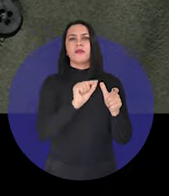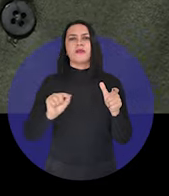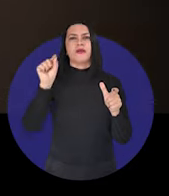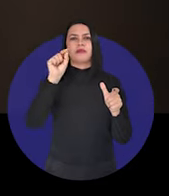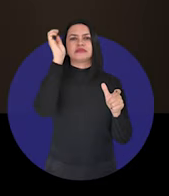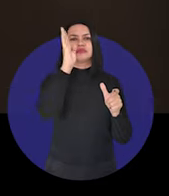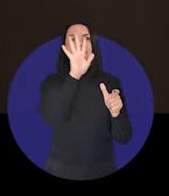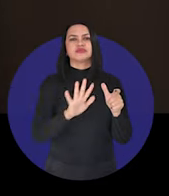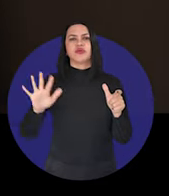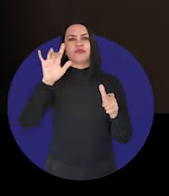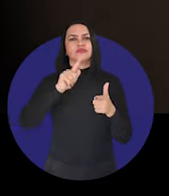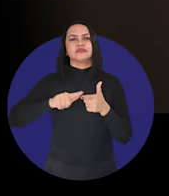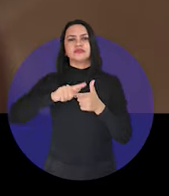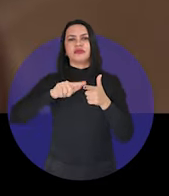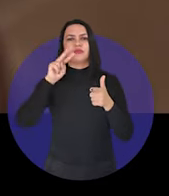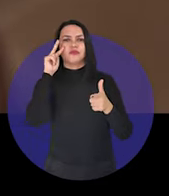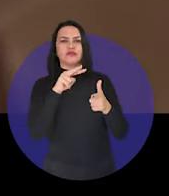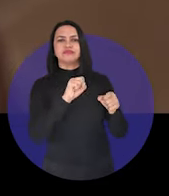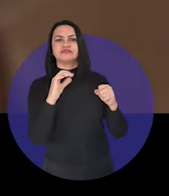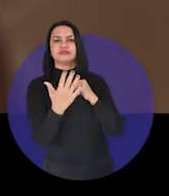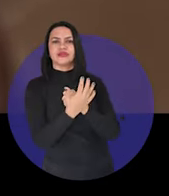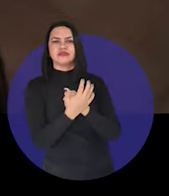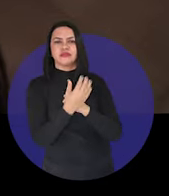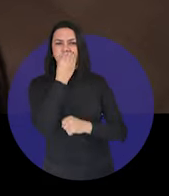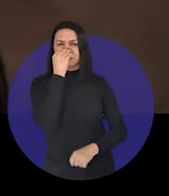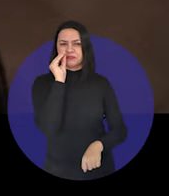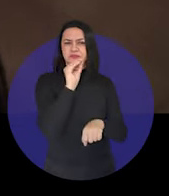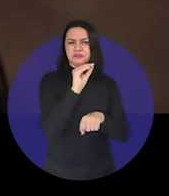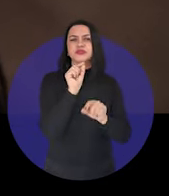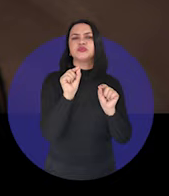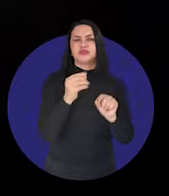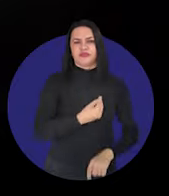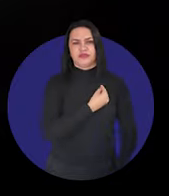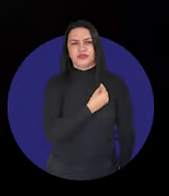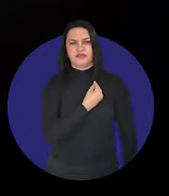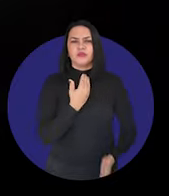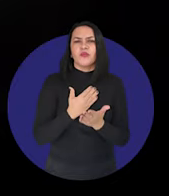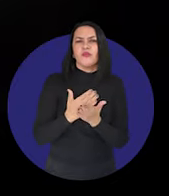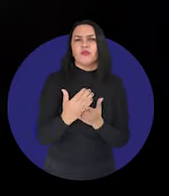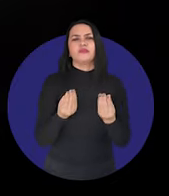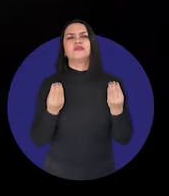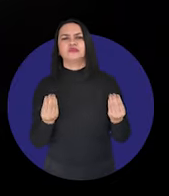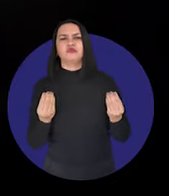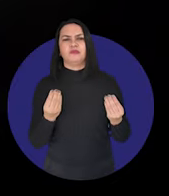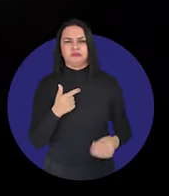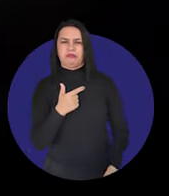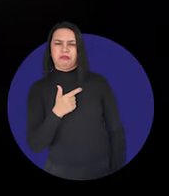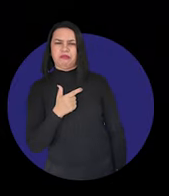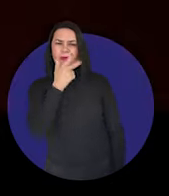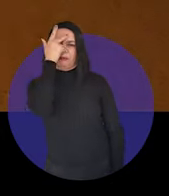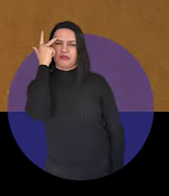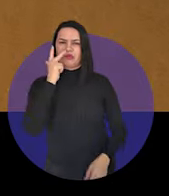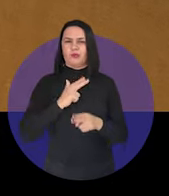sobretudo, nacionais. Vimos isso na pandemia, desprezo à vida. Como essa gente, na